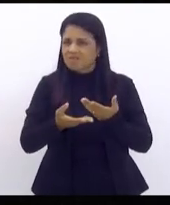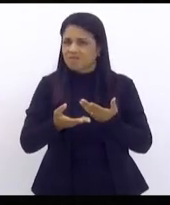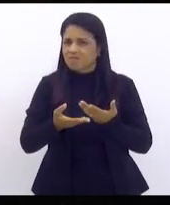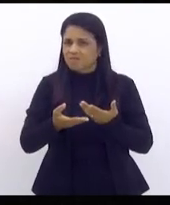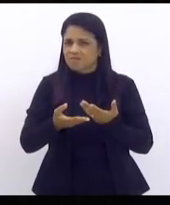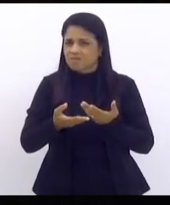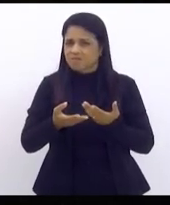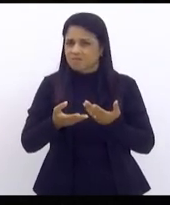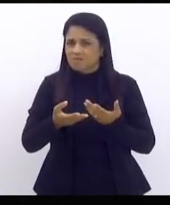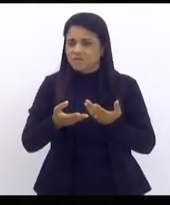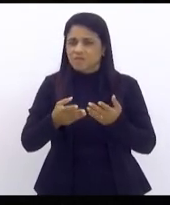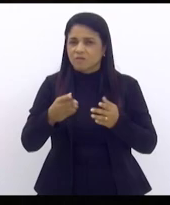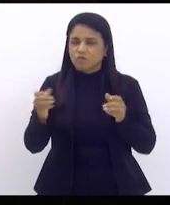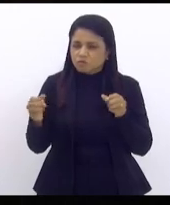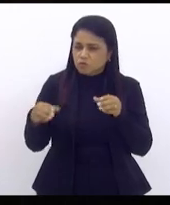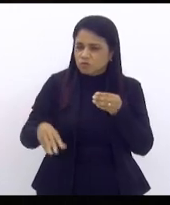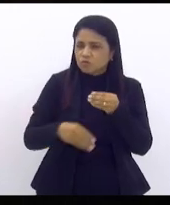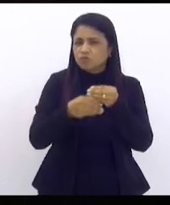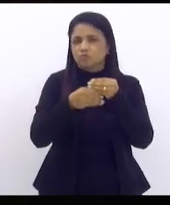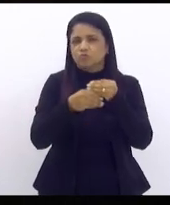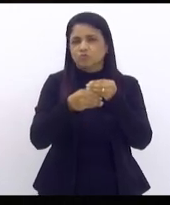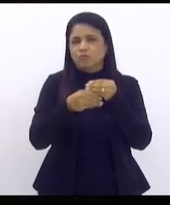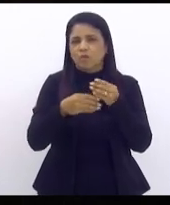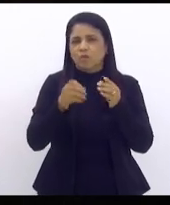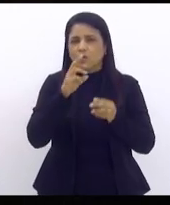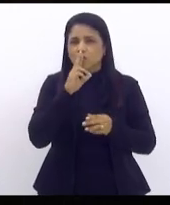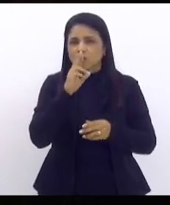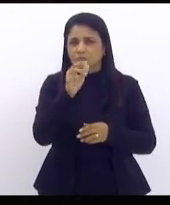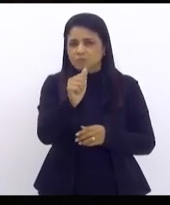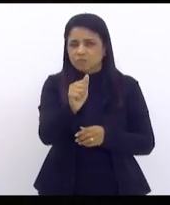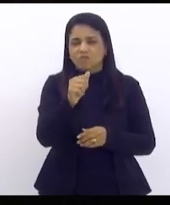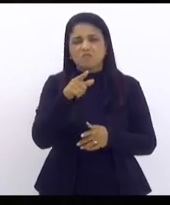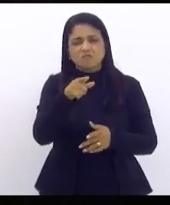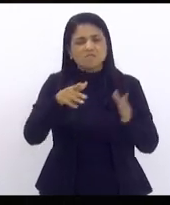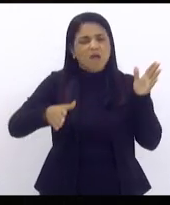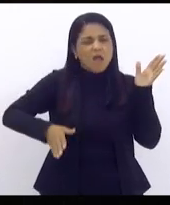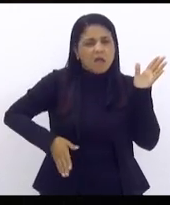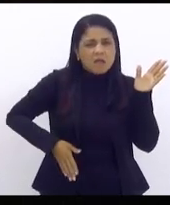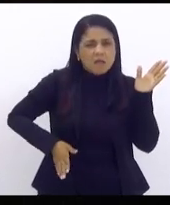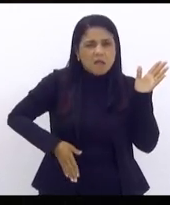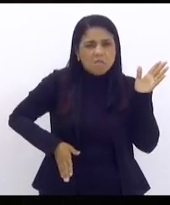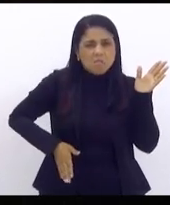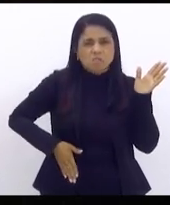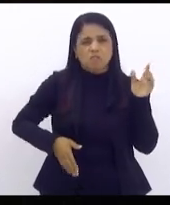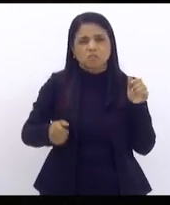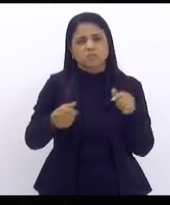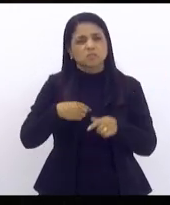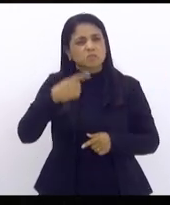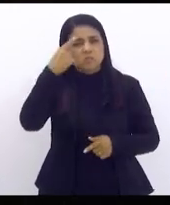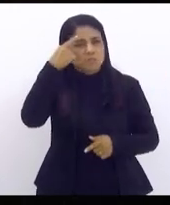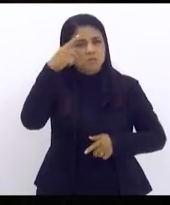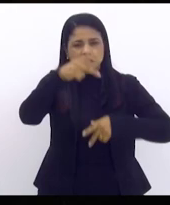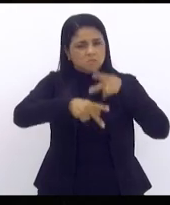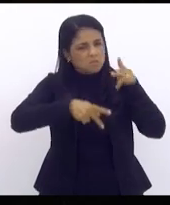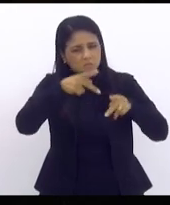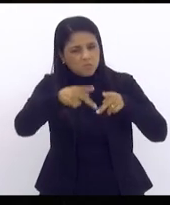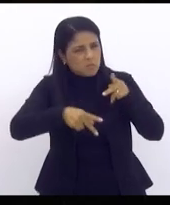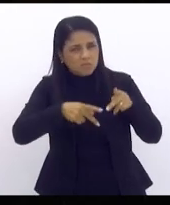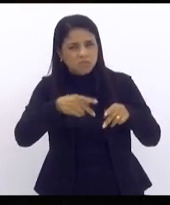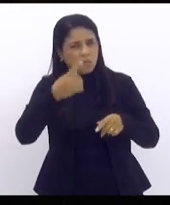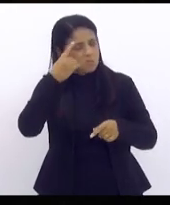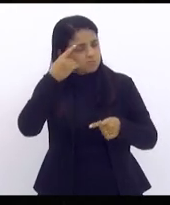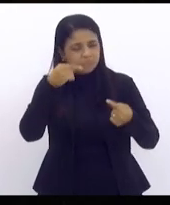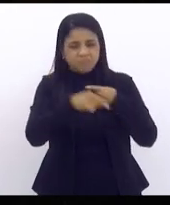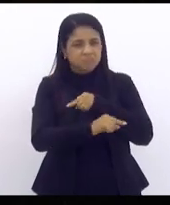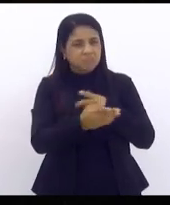ao deputado Rodrigo Amorim. O senhor, prefeito, é um verdadeiro vagabundo que não pensa na população do seu município, que